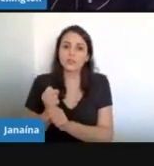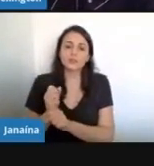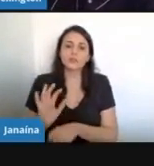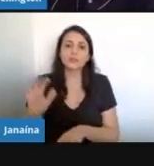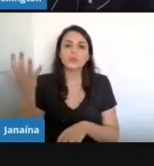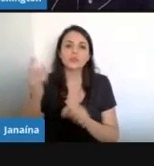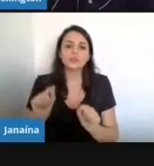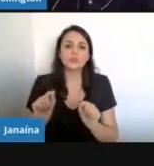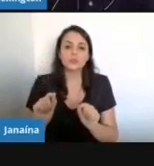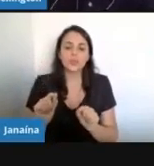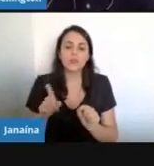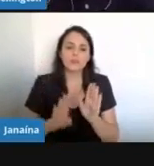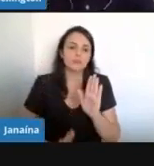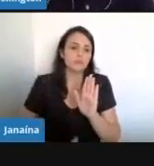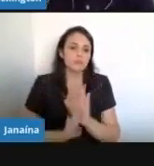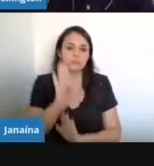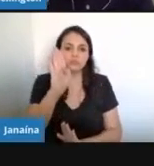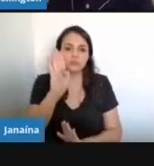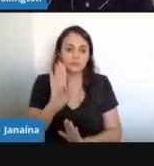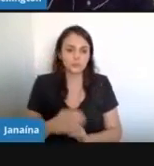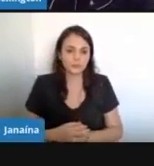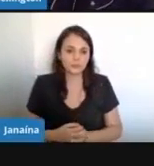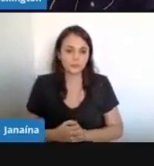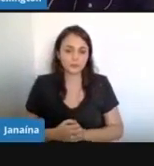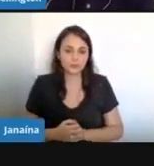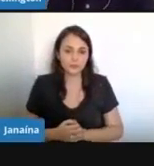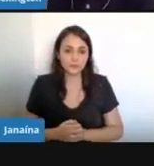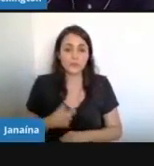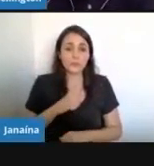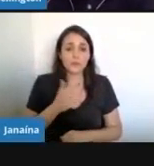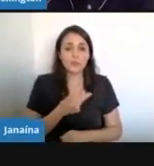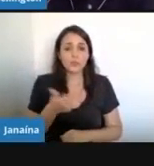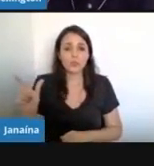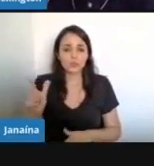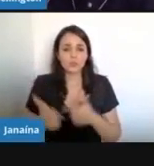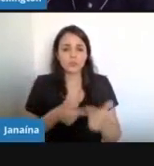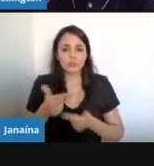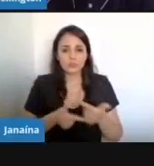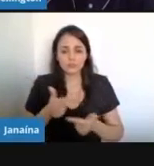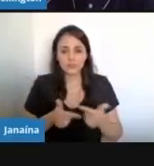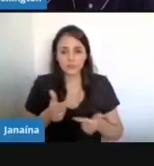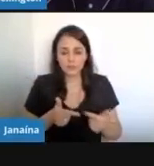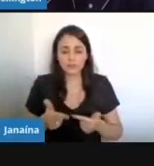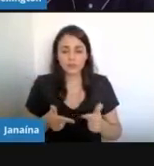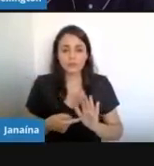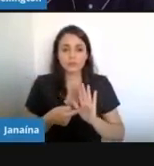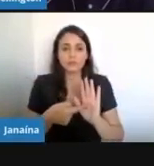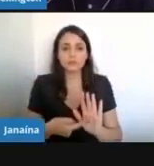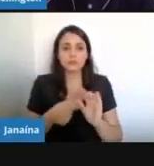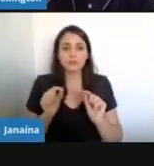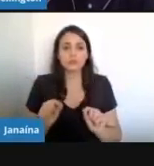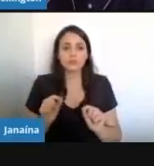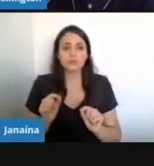tendência de aumento. Nós temos também um outro trabalho que é resultante de